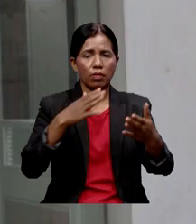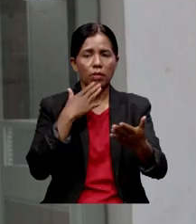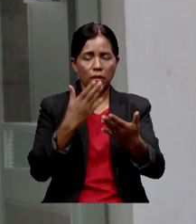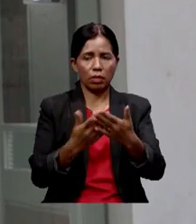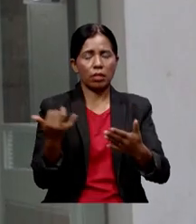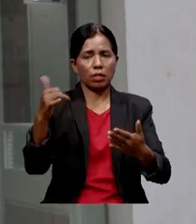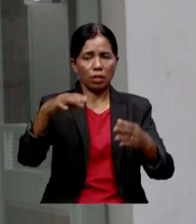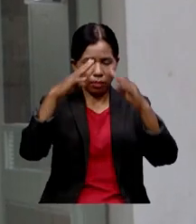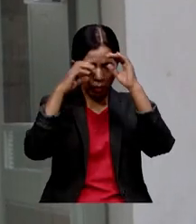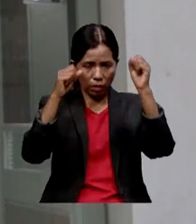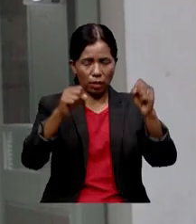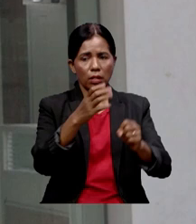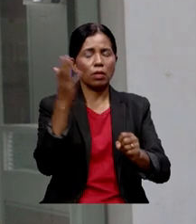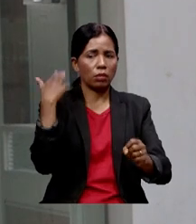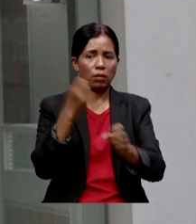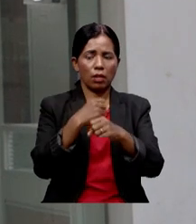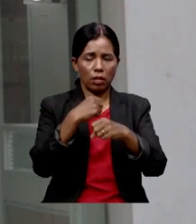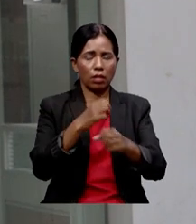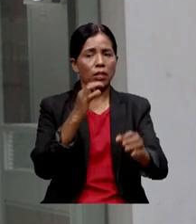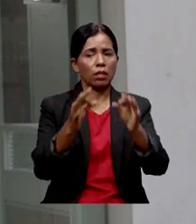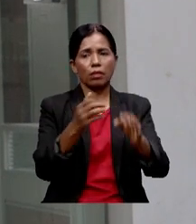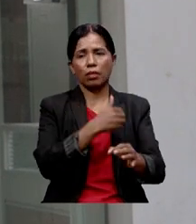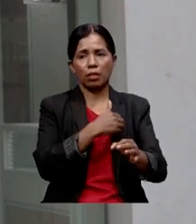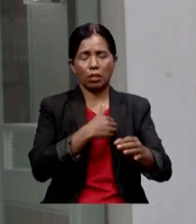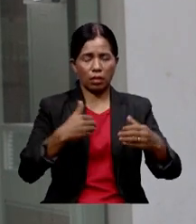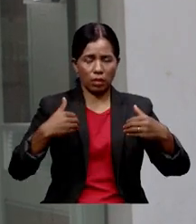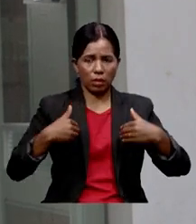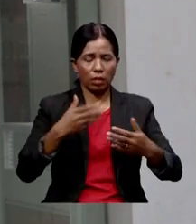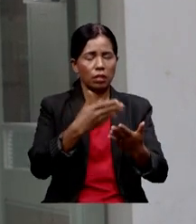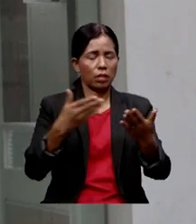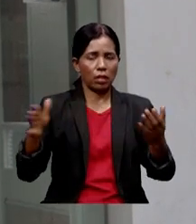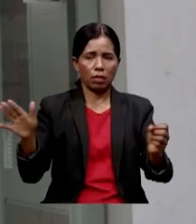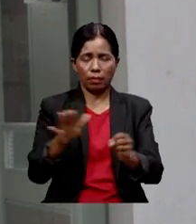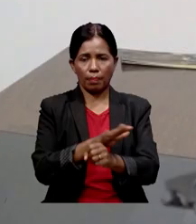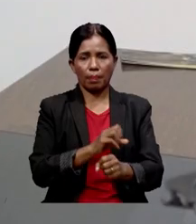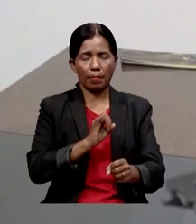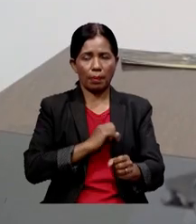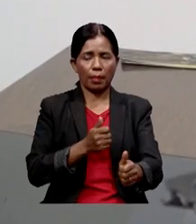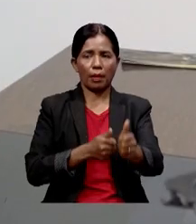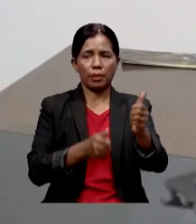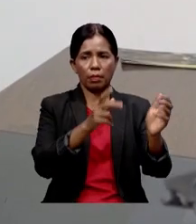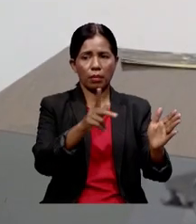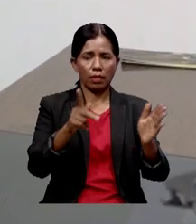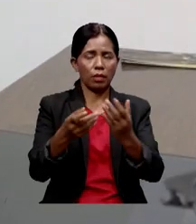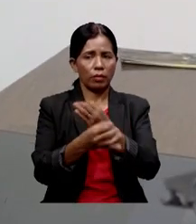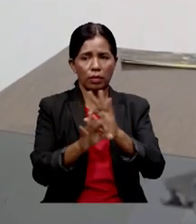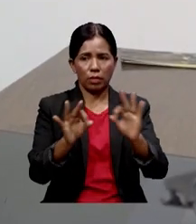axir nebe presidente cessante halona mas que se dau quia facilidades completo. Hau tuir plano nebe ia